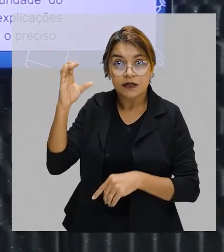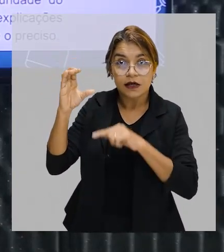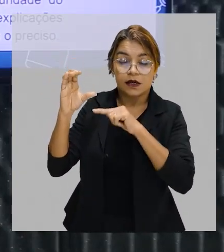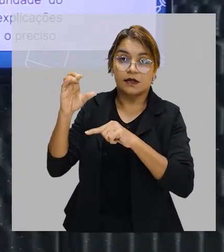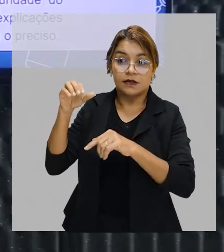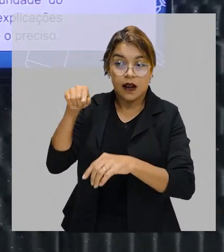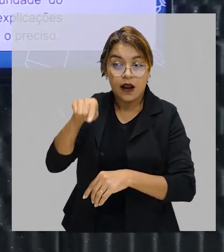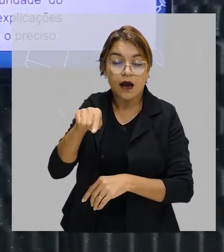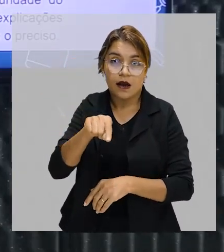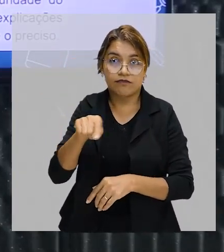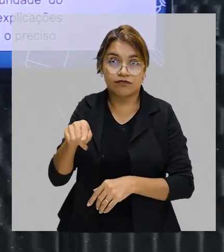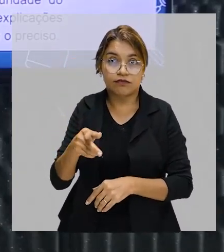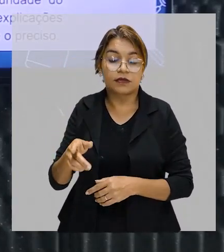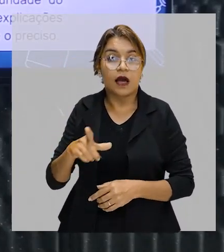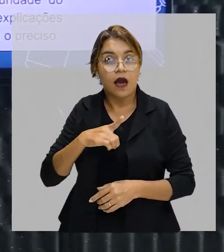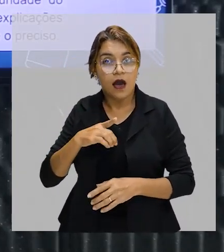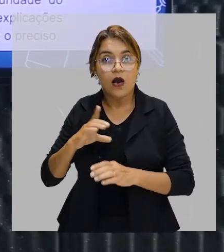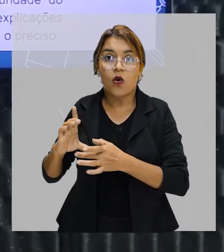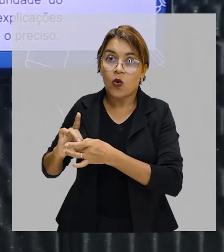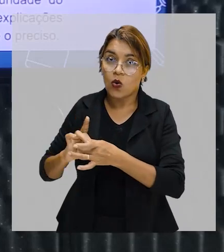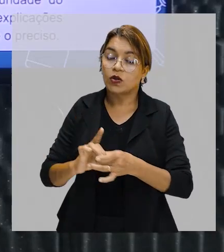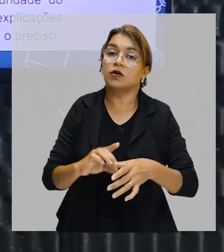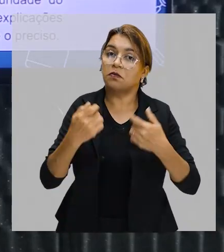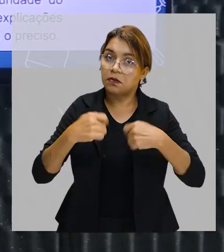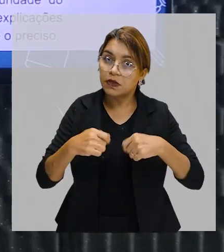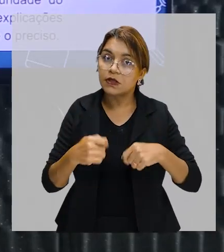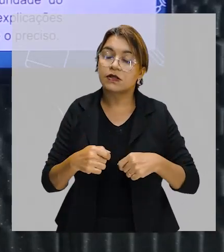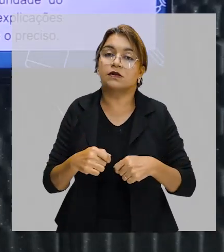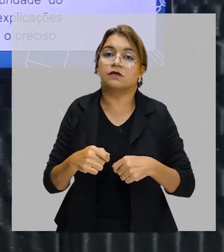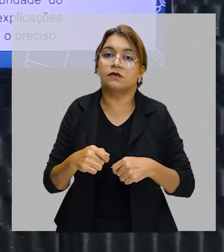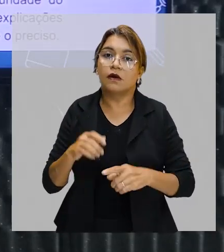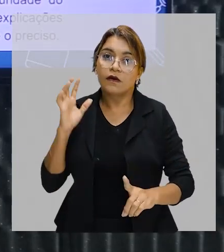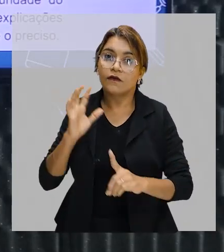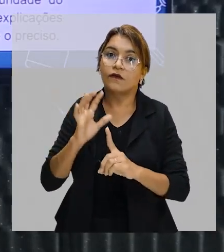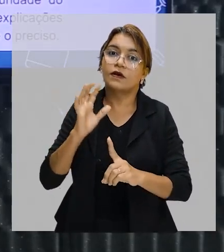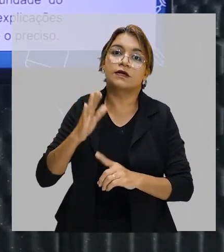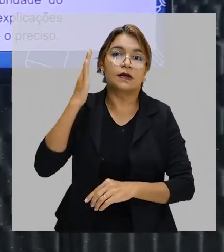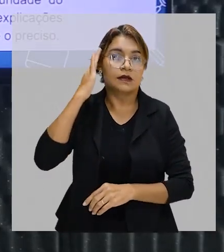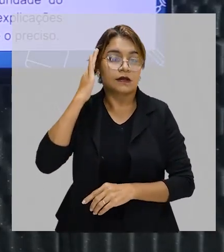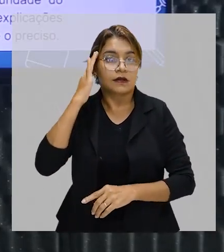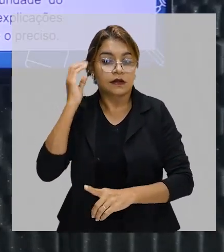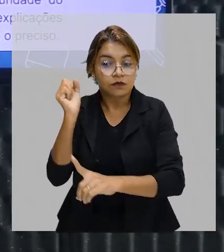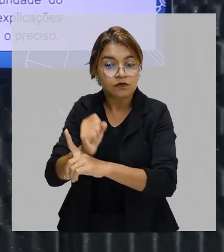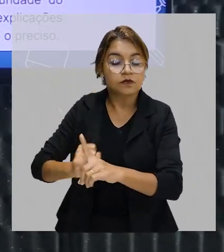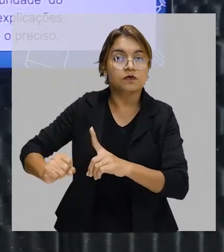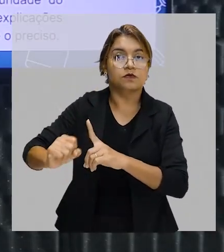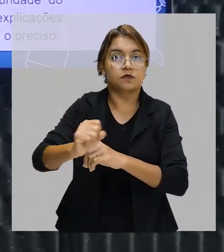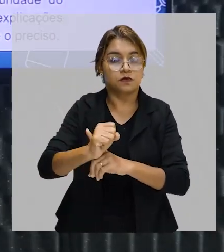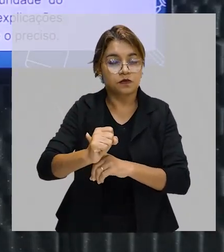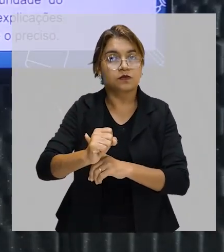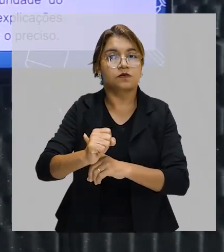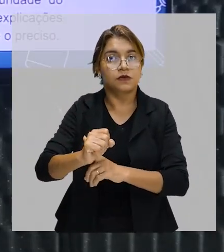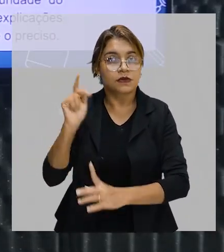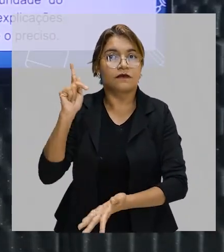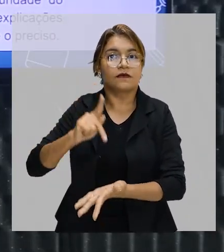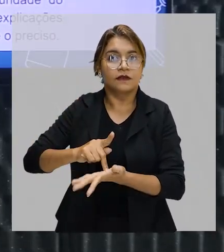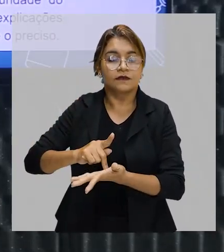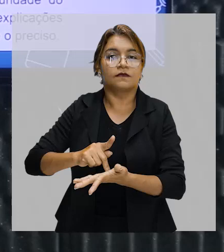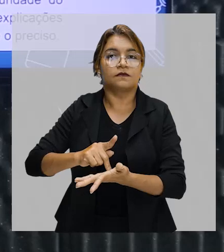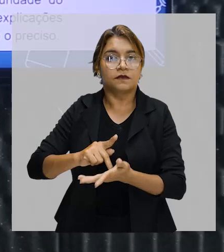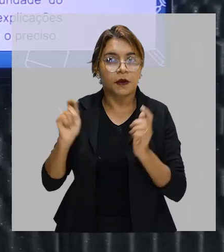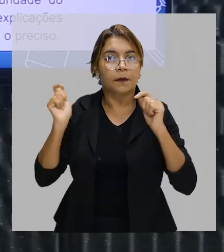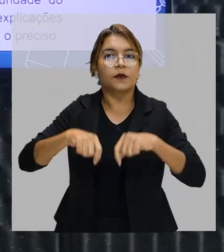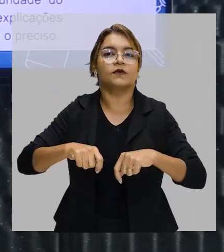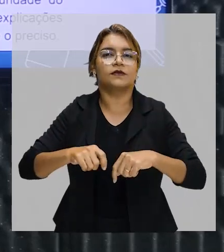contexto, necessário para que a compreensão das questões sociais seja de fato